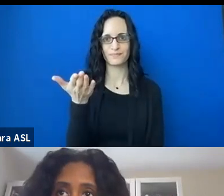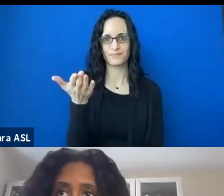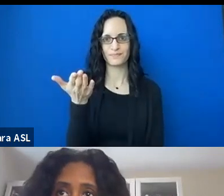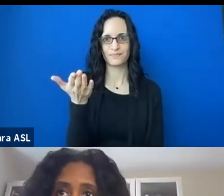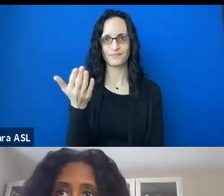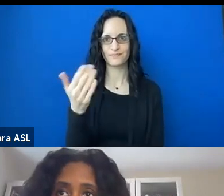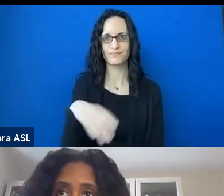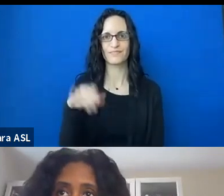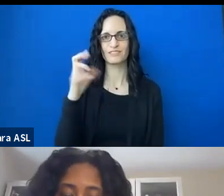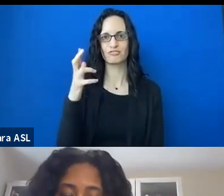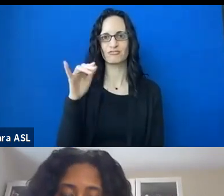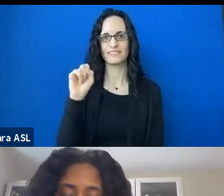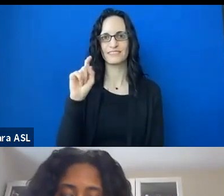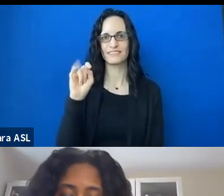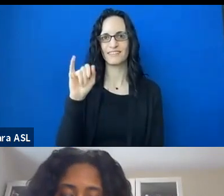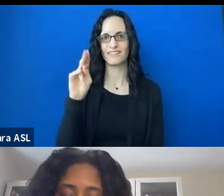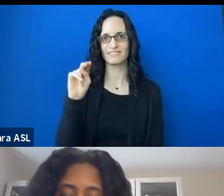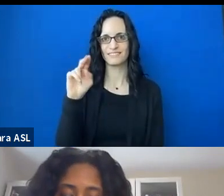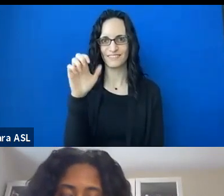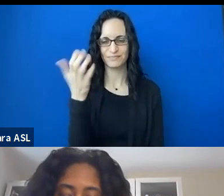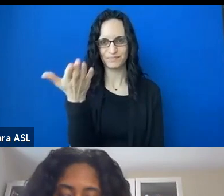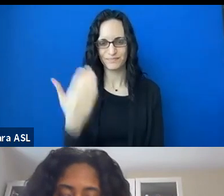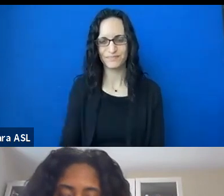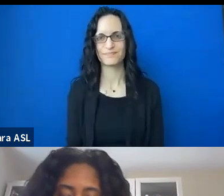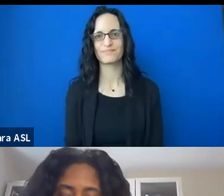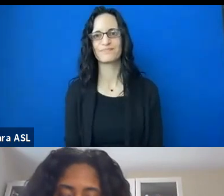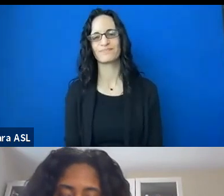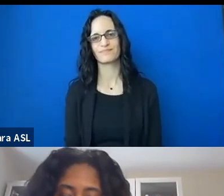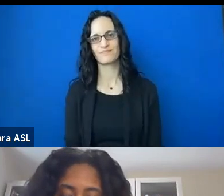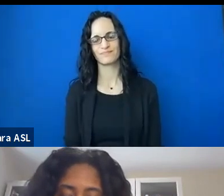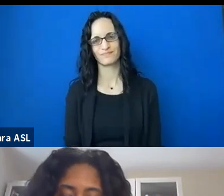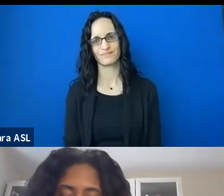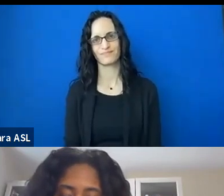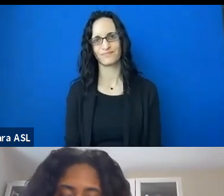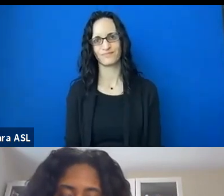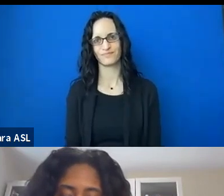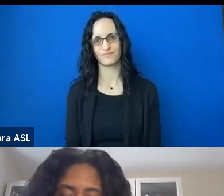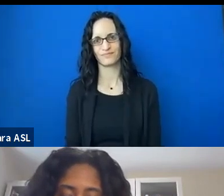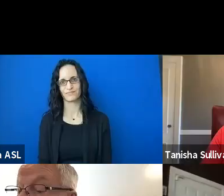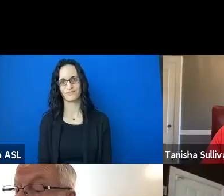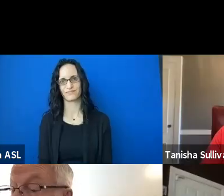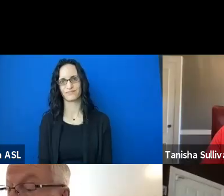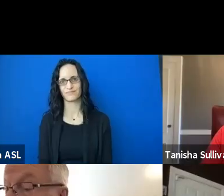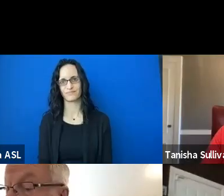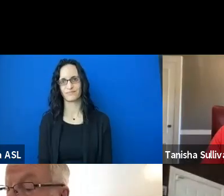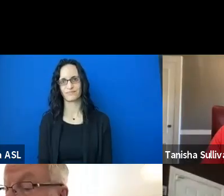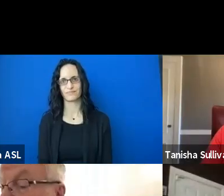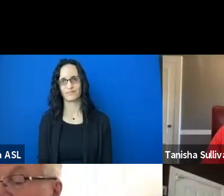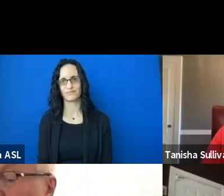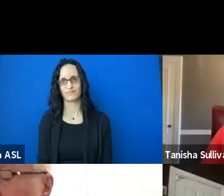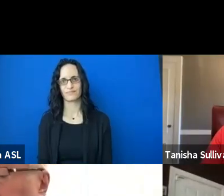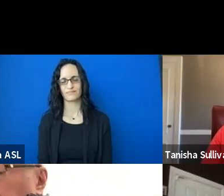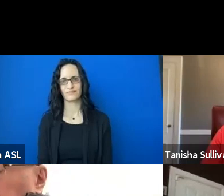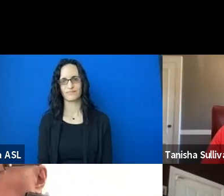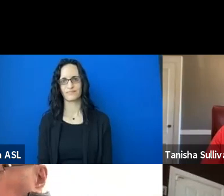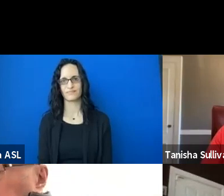Olá, bom dia. Obrigada por fazer parte dessa reunião hoje. E se você precisa de interpretação em português brasileiro, você